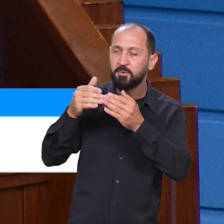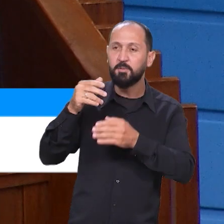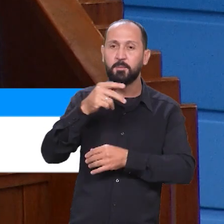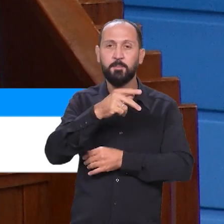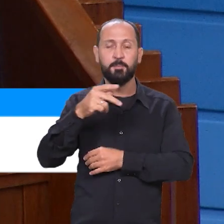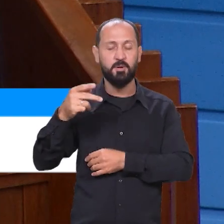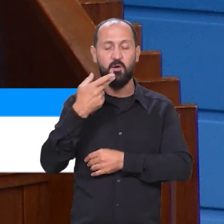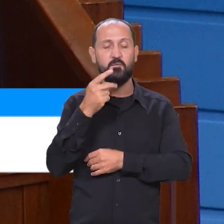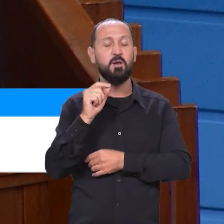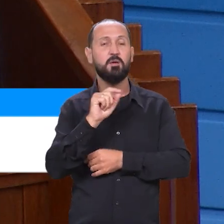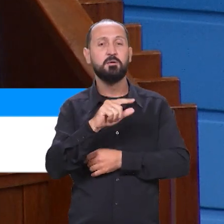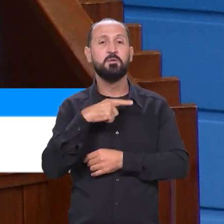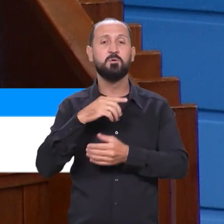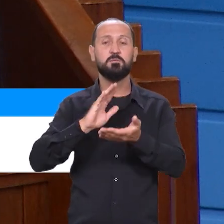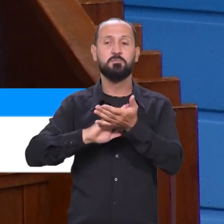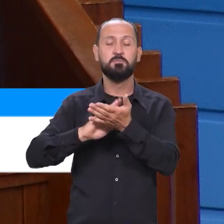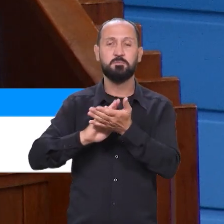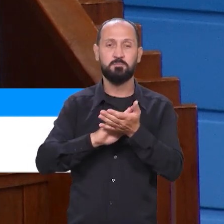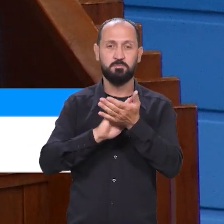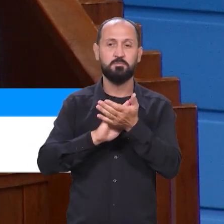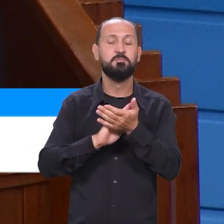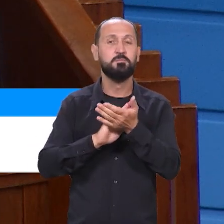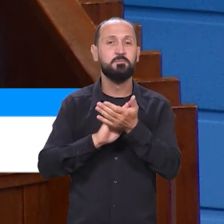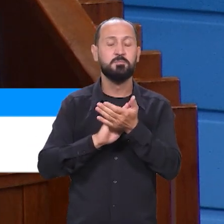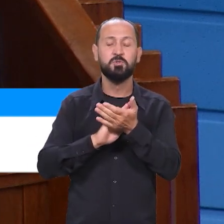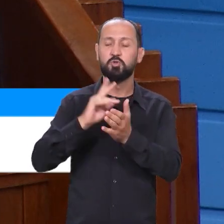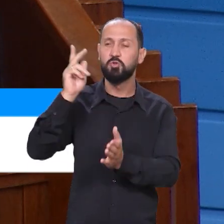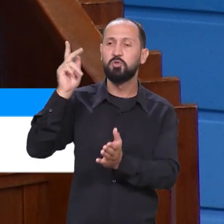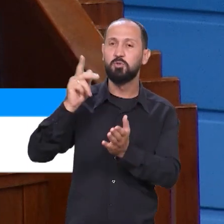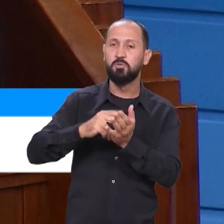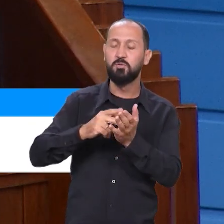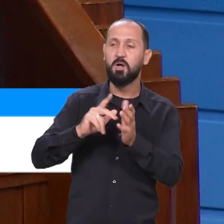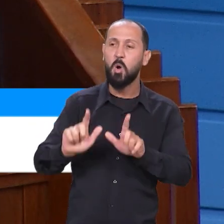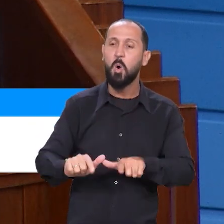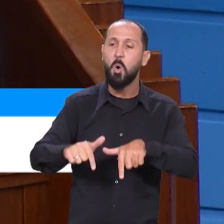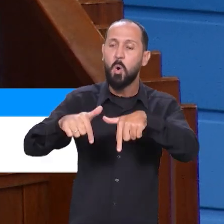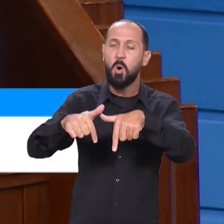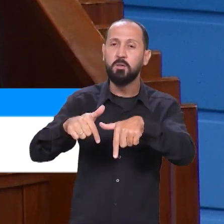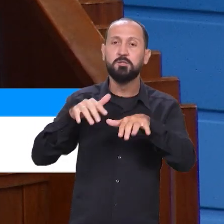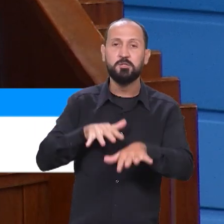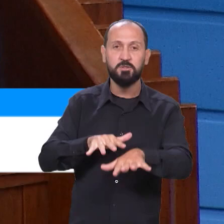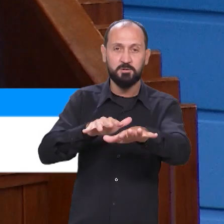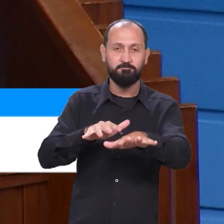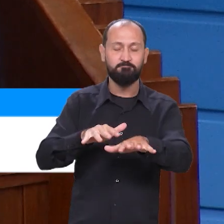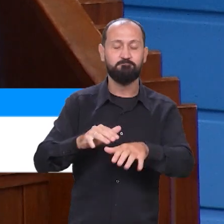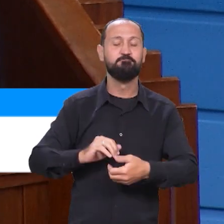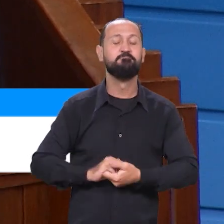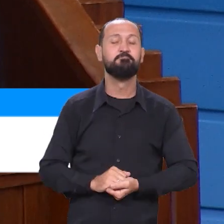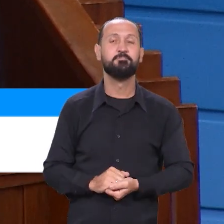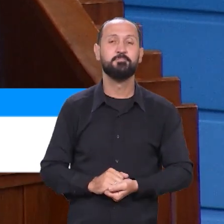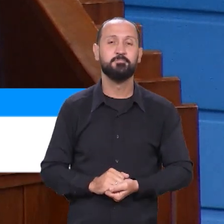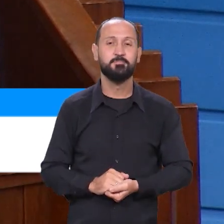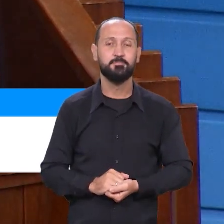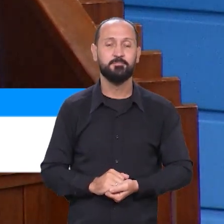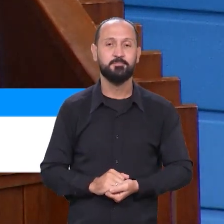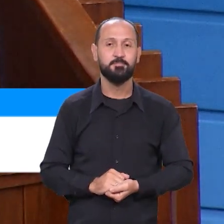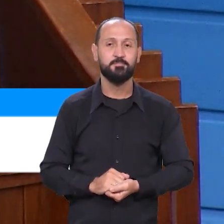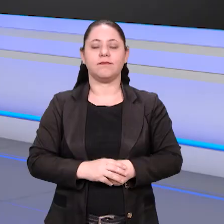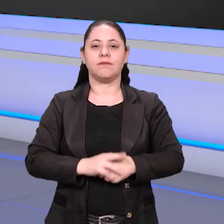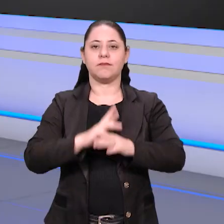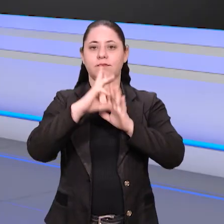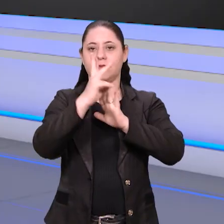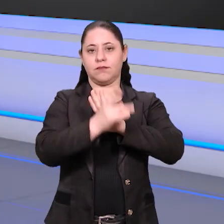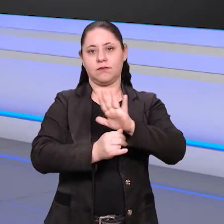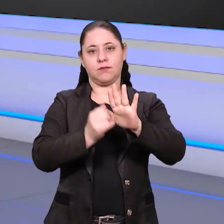Barão. Me permita aqui, presidente, citar o homenageado que realmente militou na